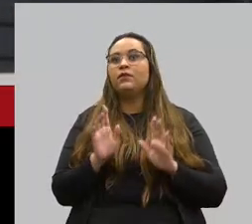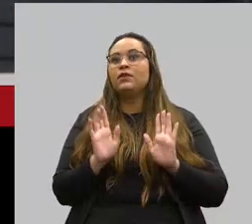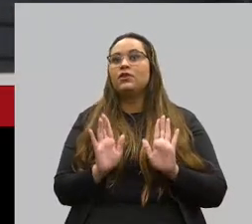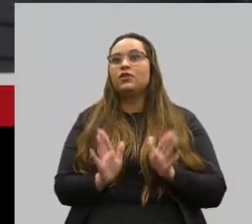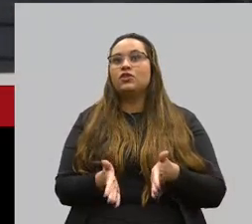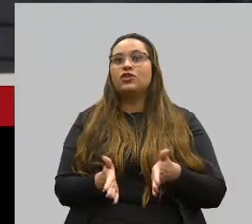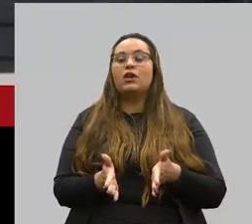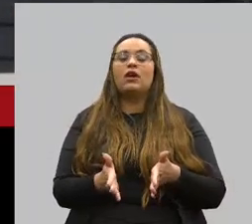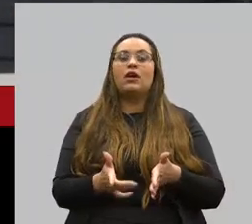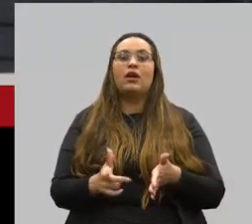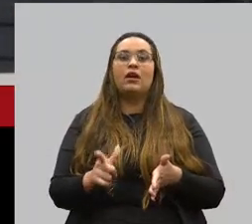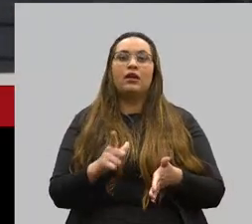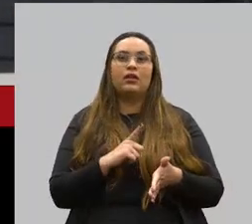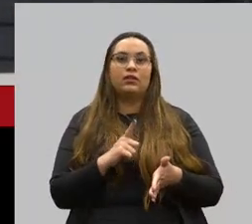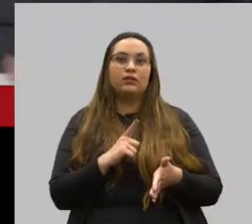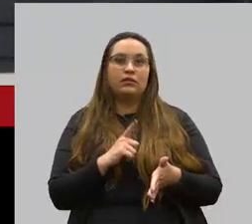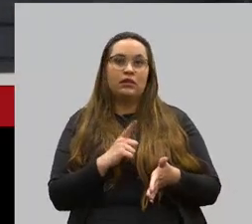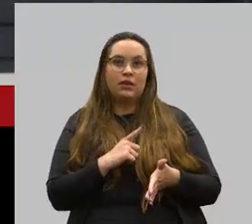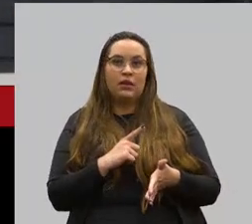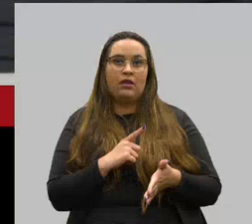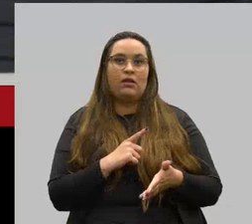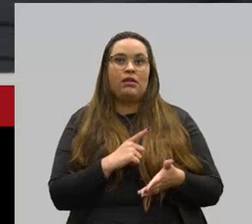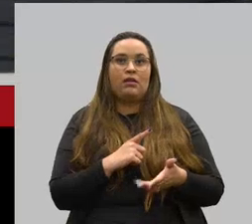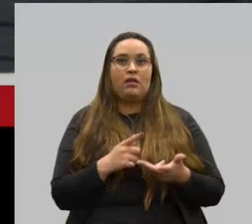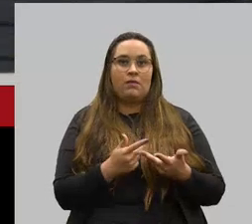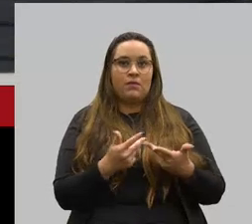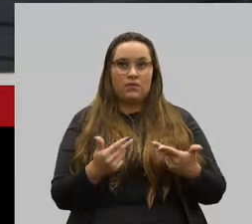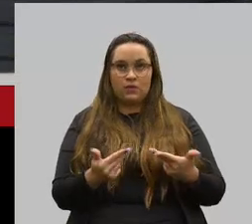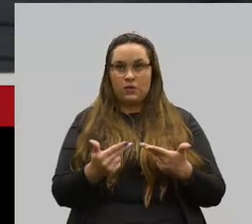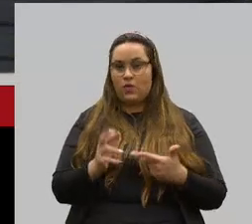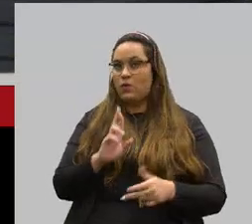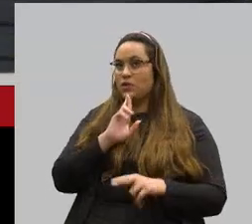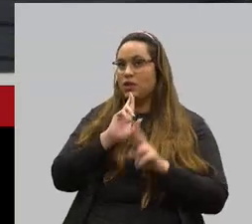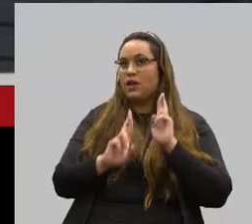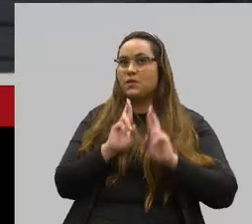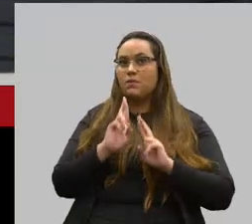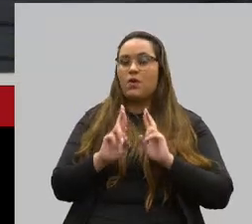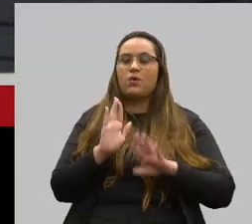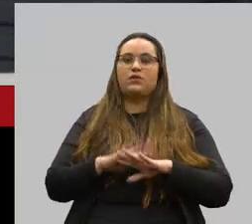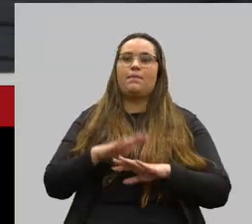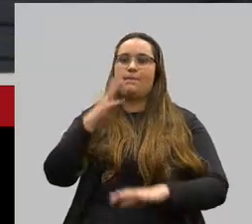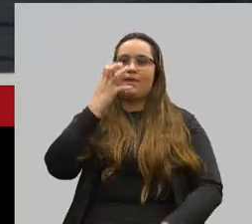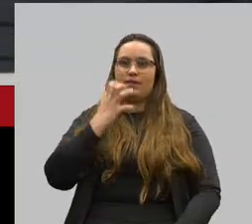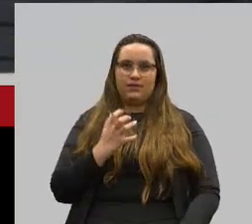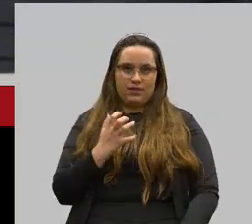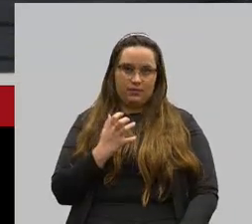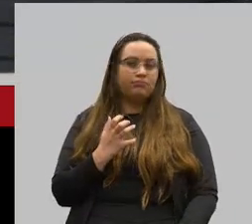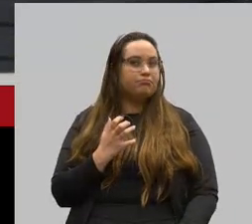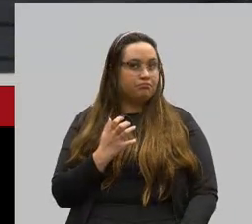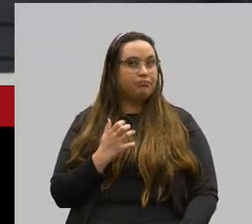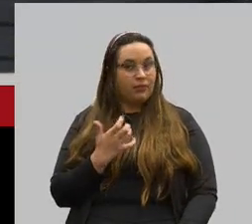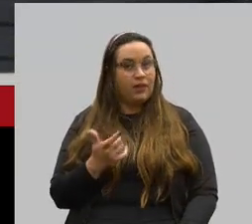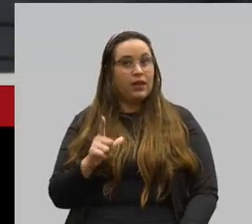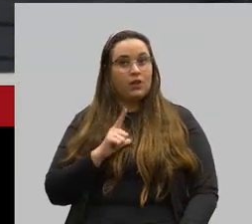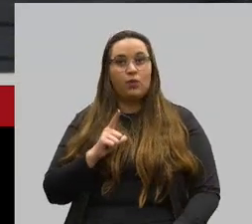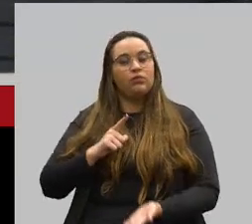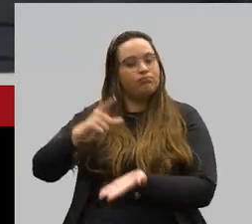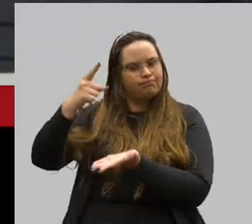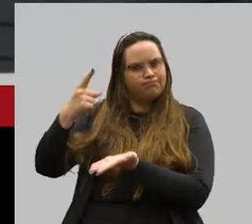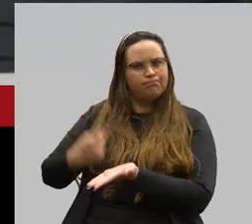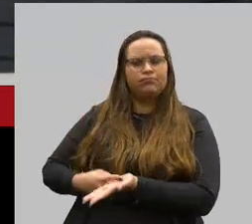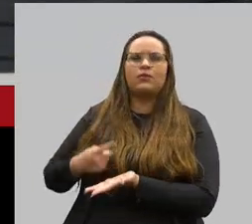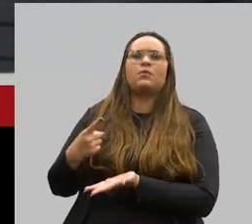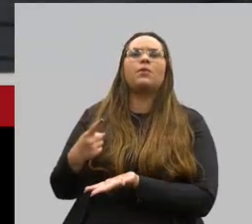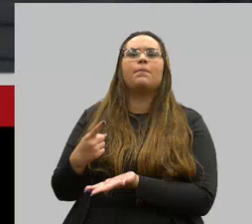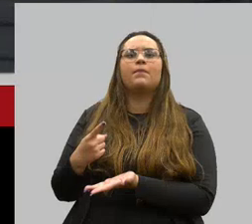alocados nessa agência de inteligência né para que as respostas sejam mais céleres então a gente tem Realmente esse compromisso é mais do que isso